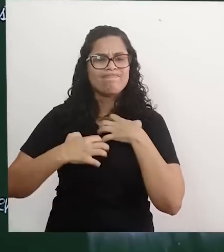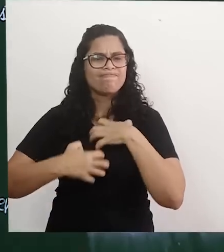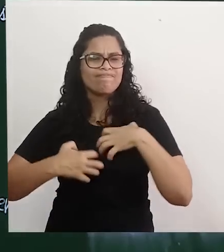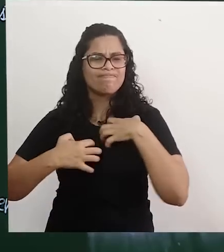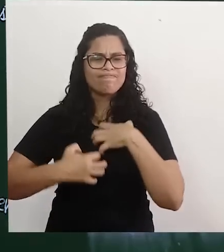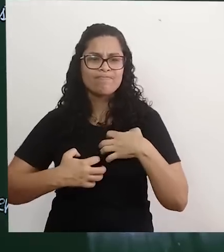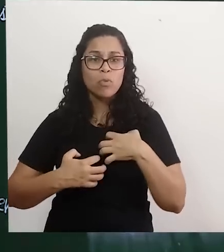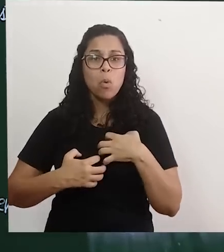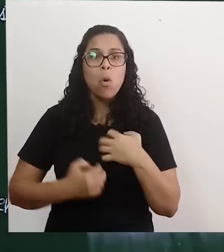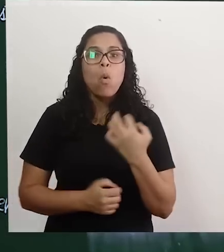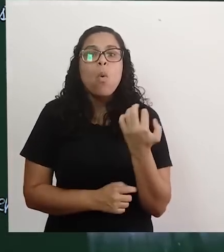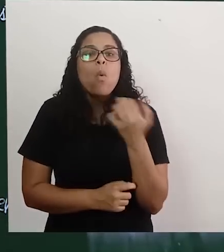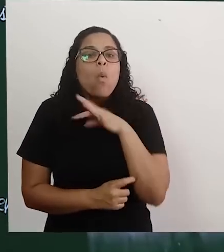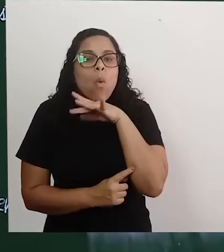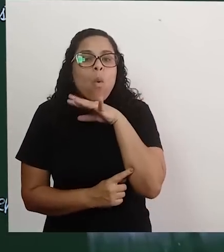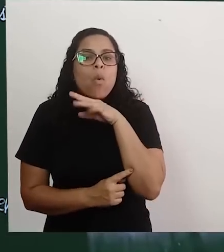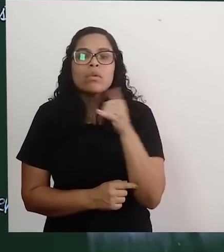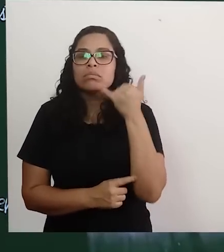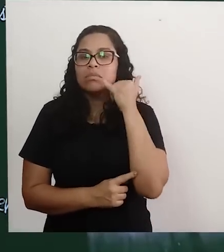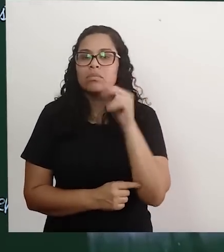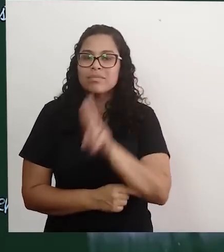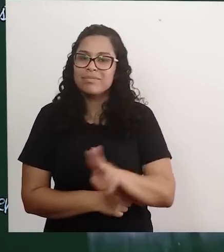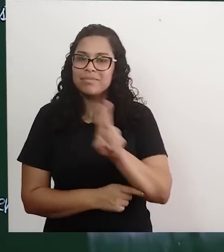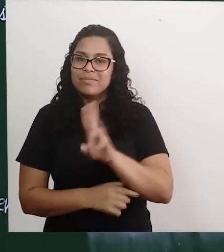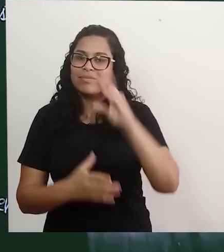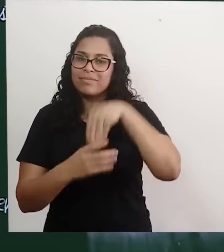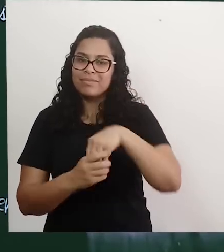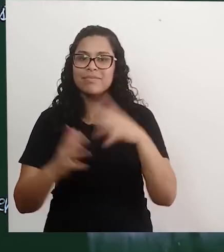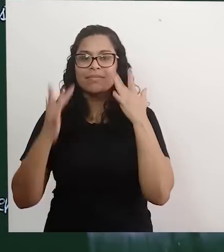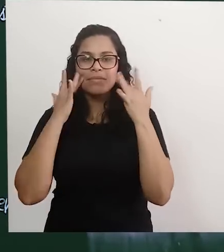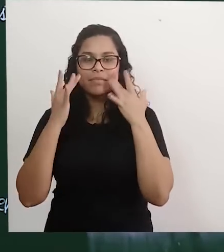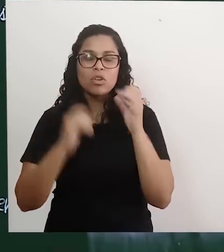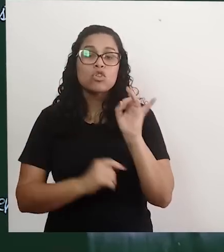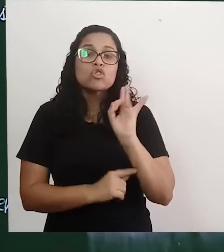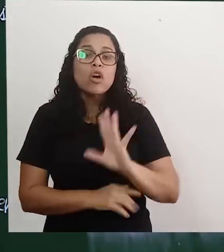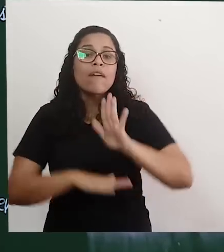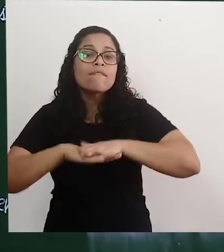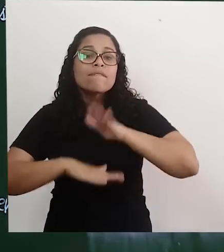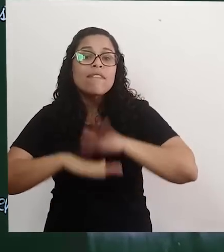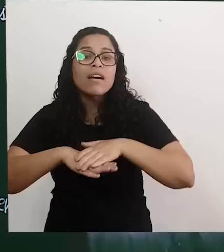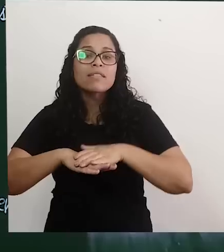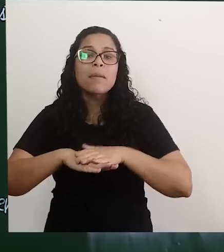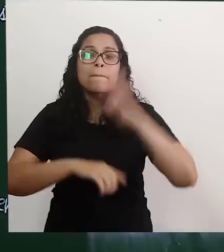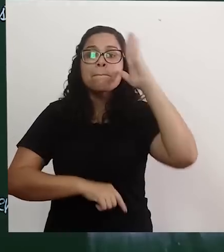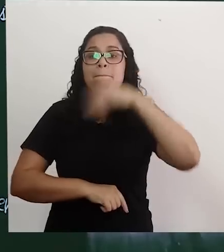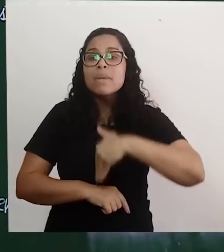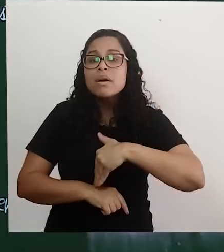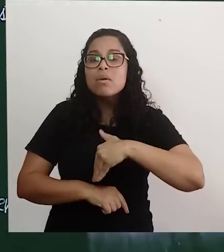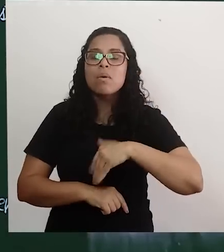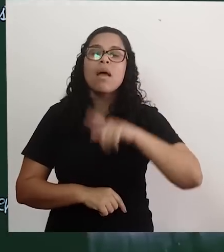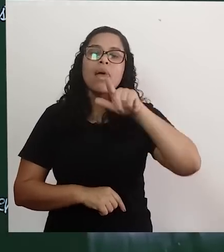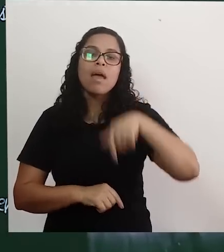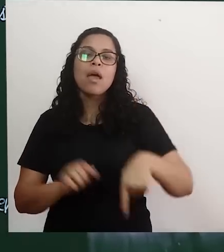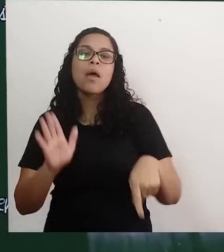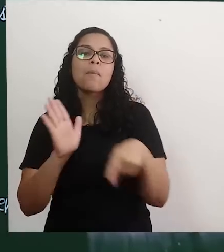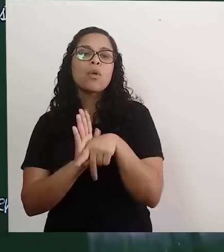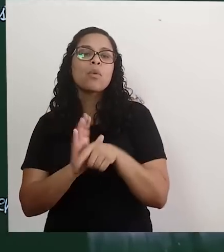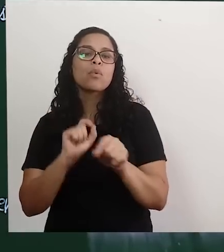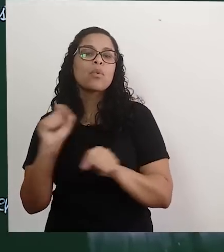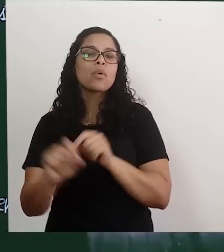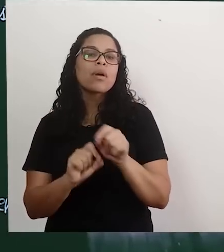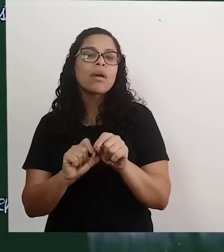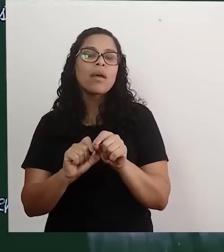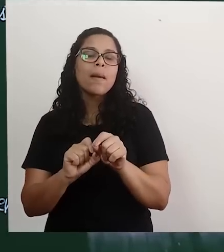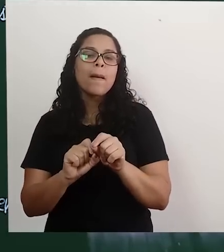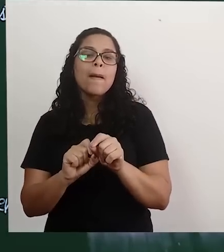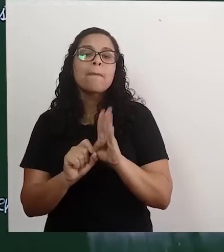lado. E olha só como essa frase representou isso. Ó. Só faz mal. Esse mal é um advérbio, é o